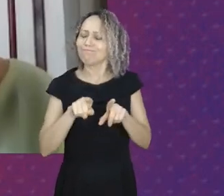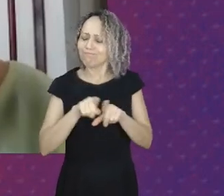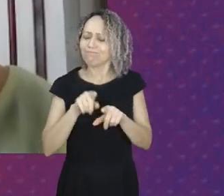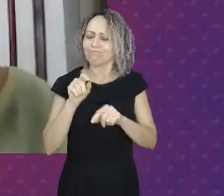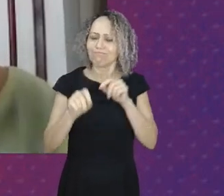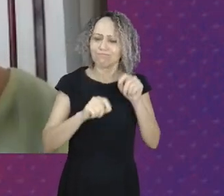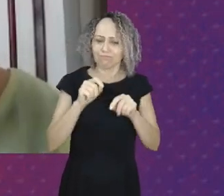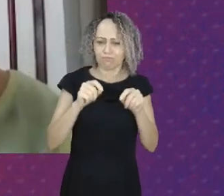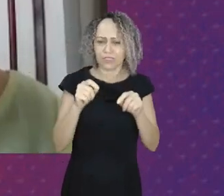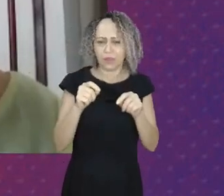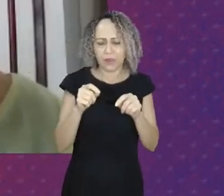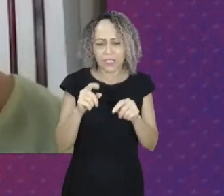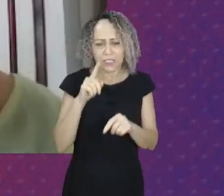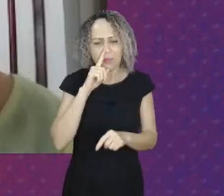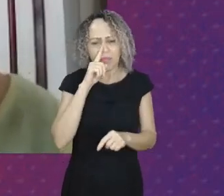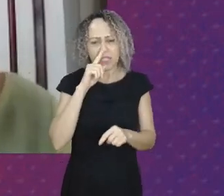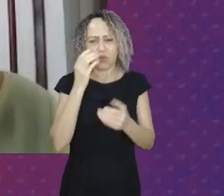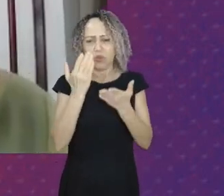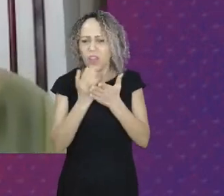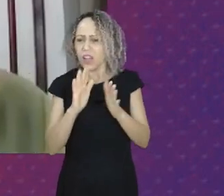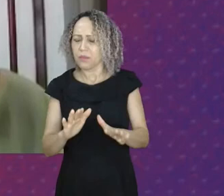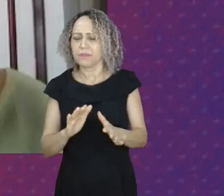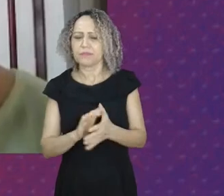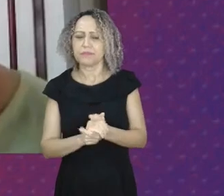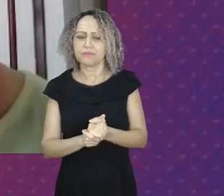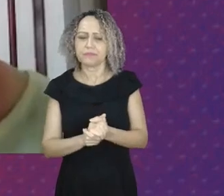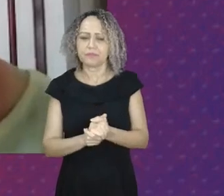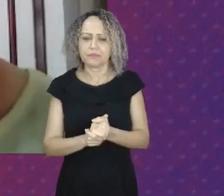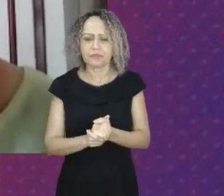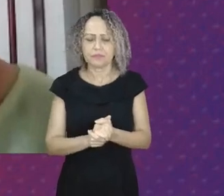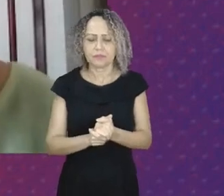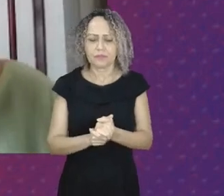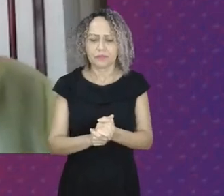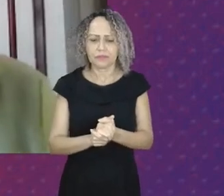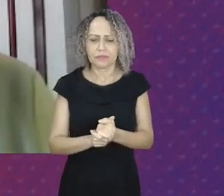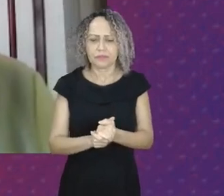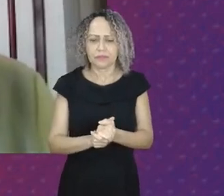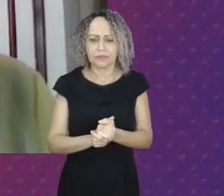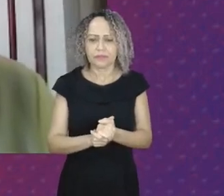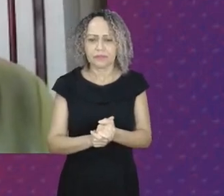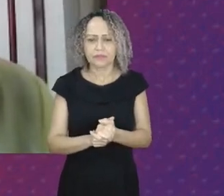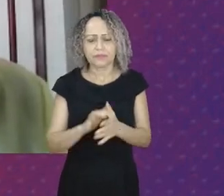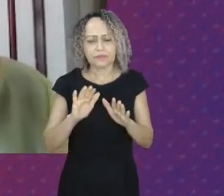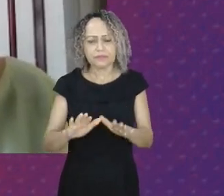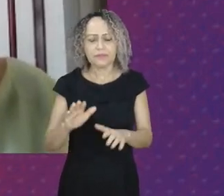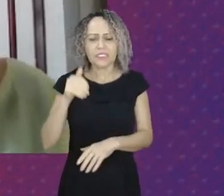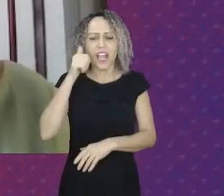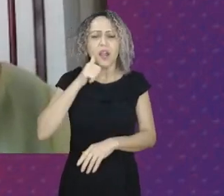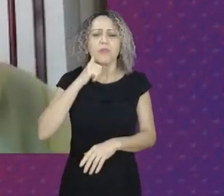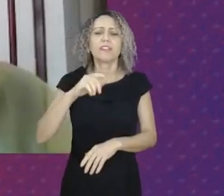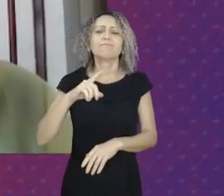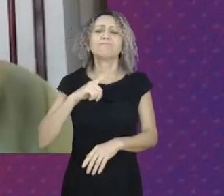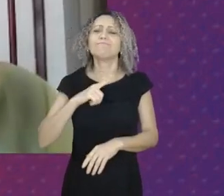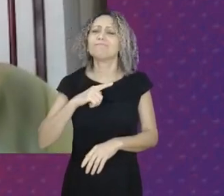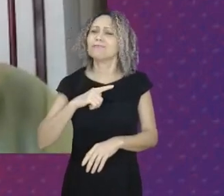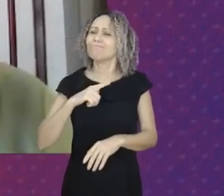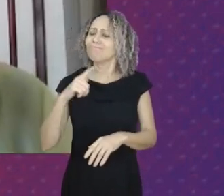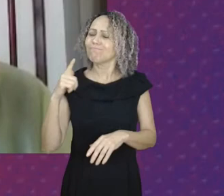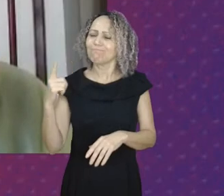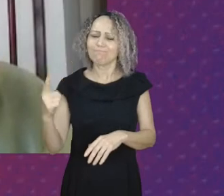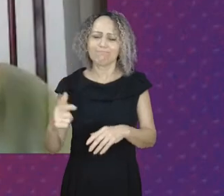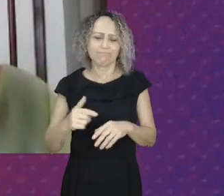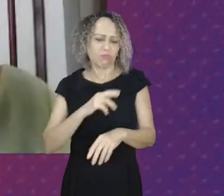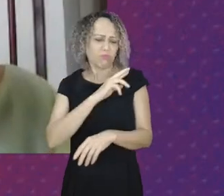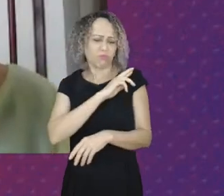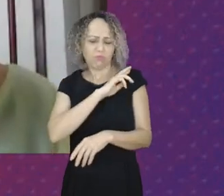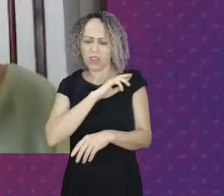desse importante programa, né, que, como eu disse, acaba de ser extinto, mas as mulheres tiveram aí um papel